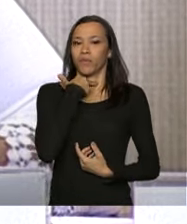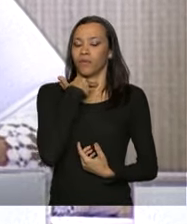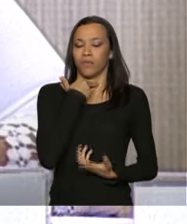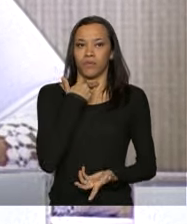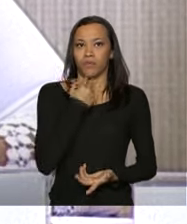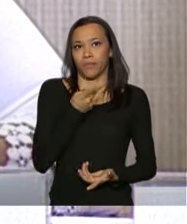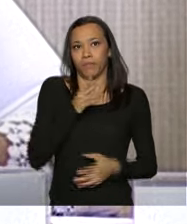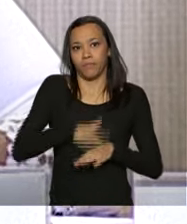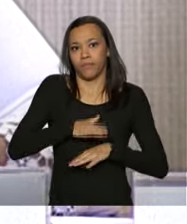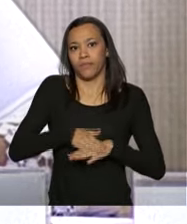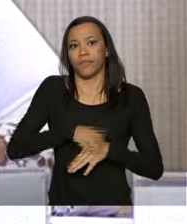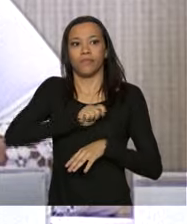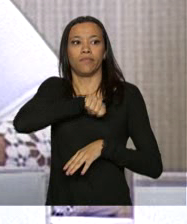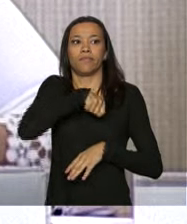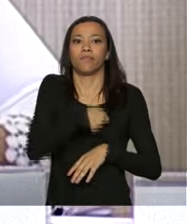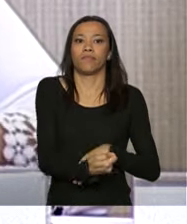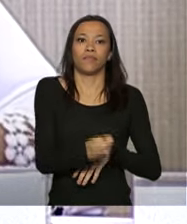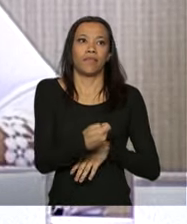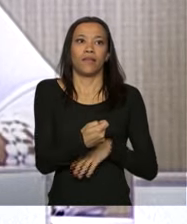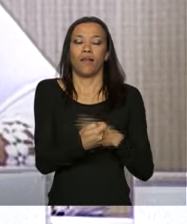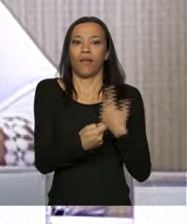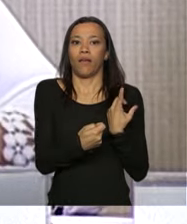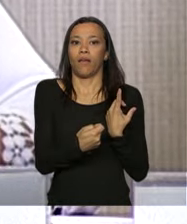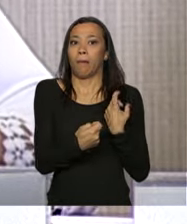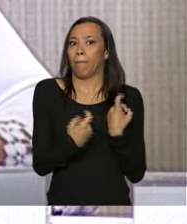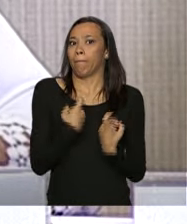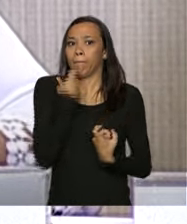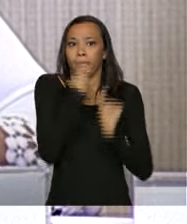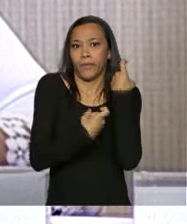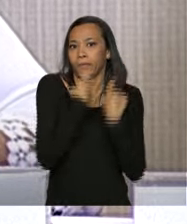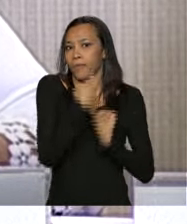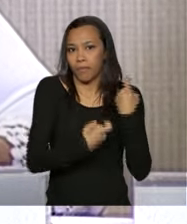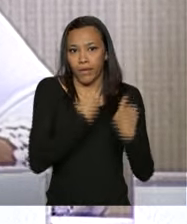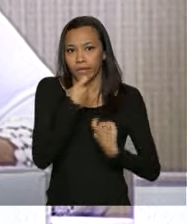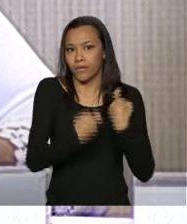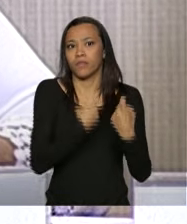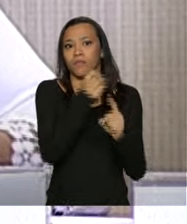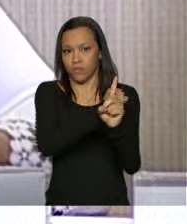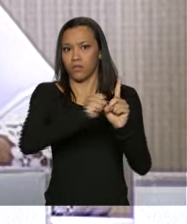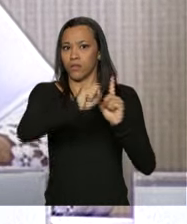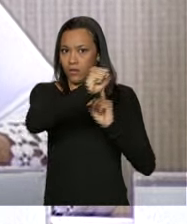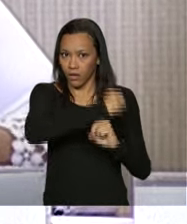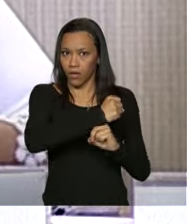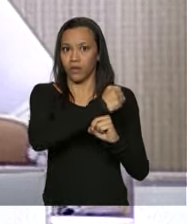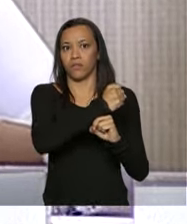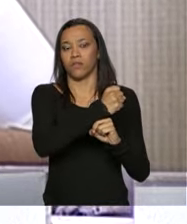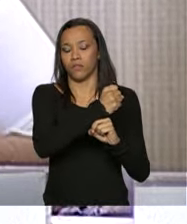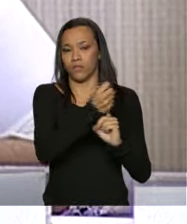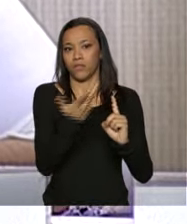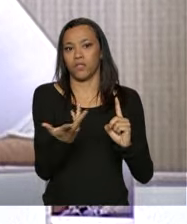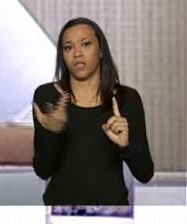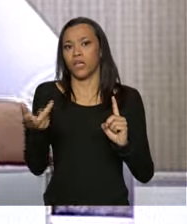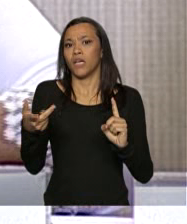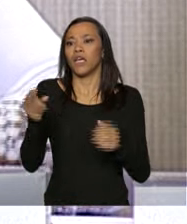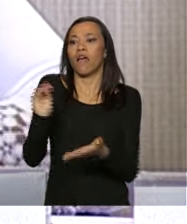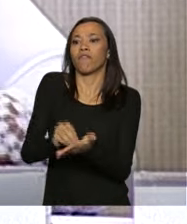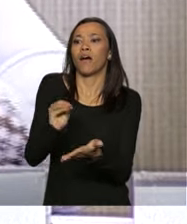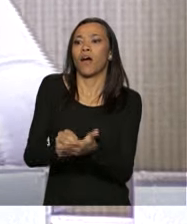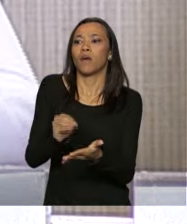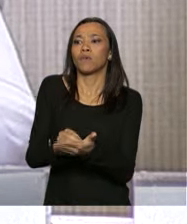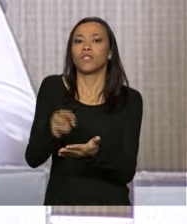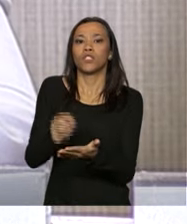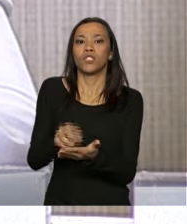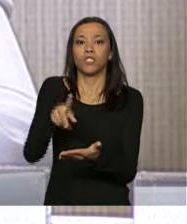nome, né, da preocupação legítima da sociedade com a situação de impunidade e a